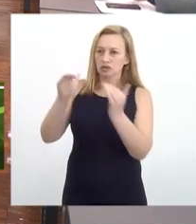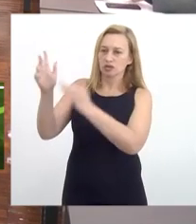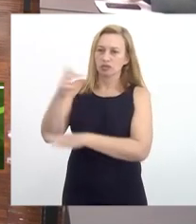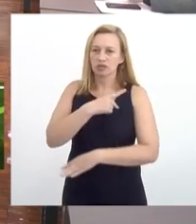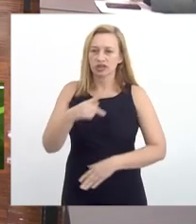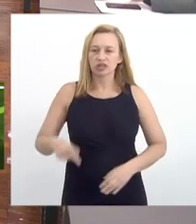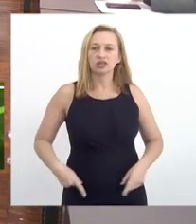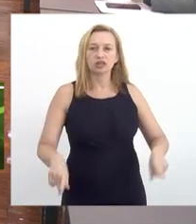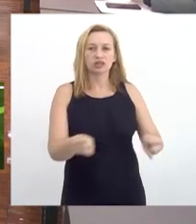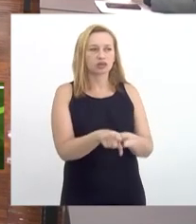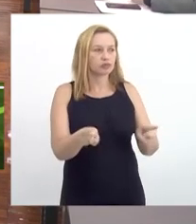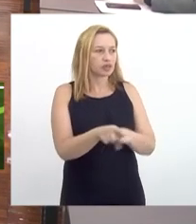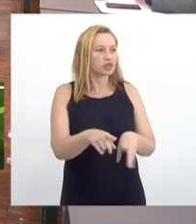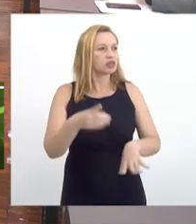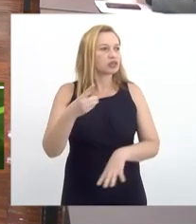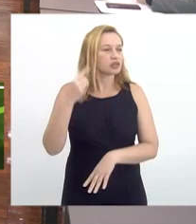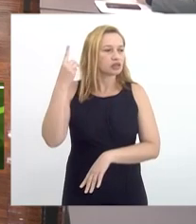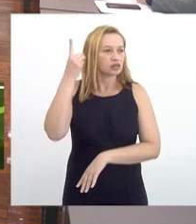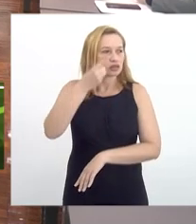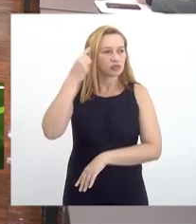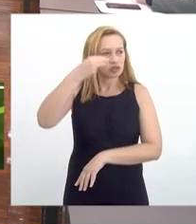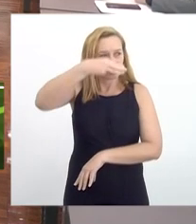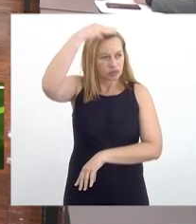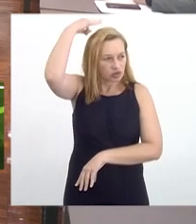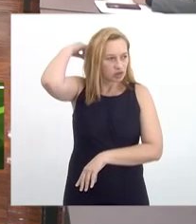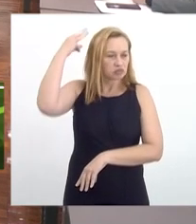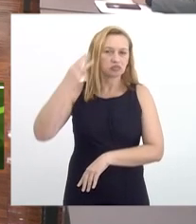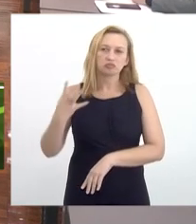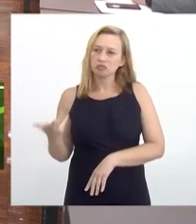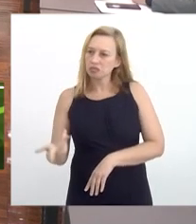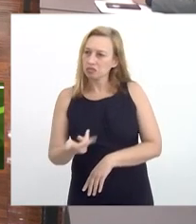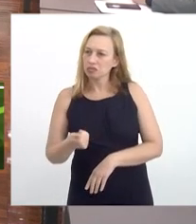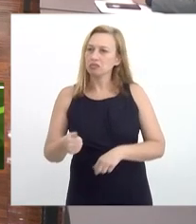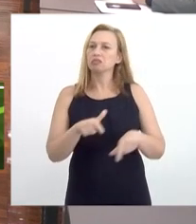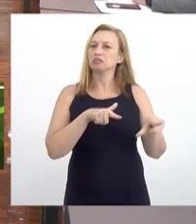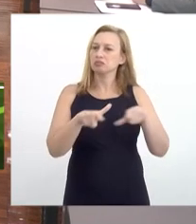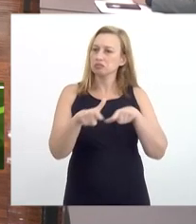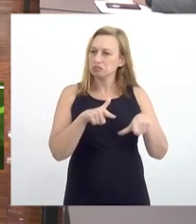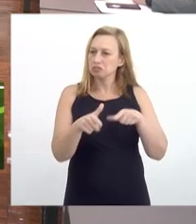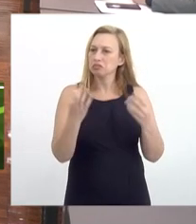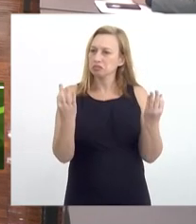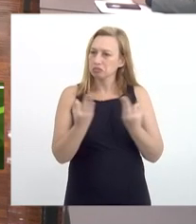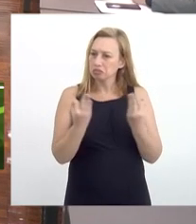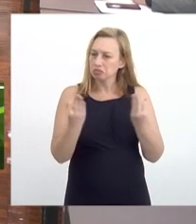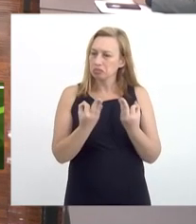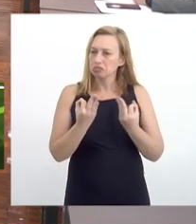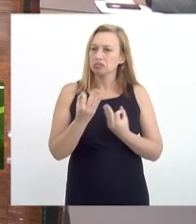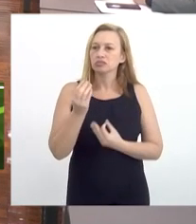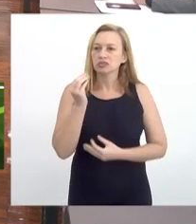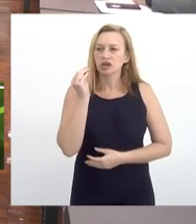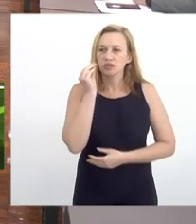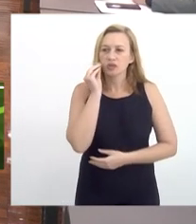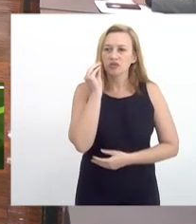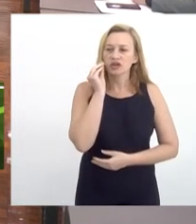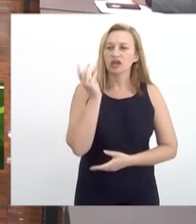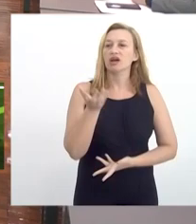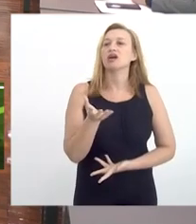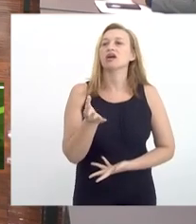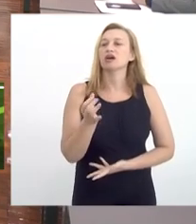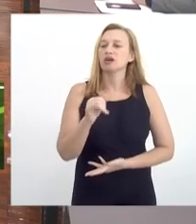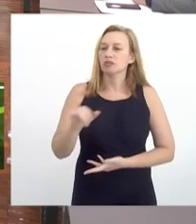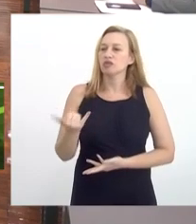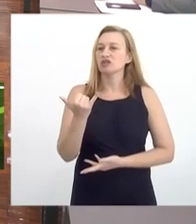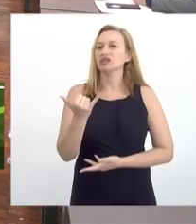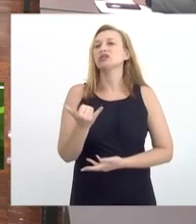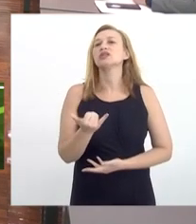um trabalho o Hercúlio e de muita boa qualidade, tentando aproveitar, evidentemente, em consonância